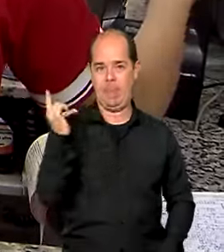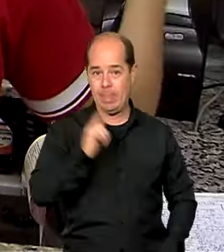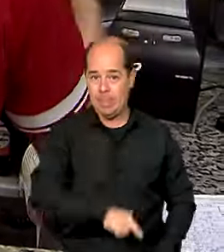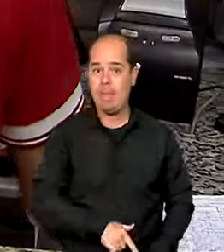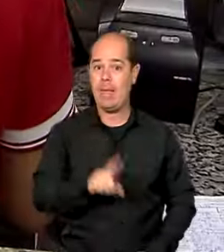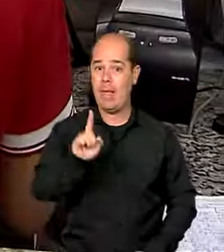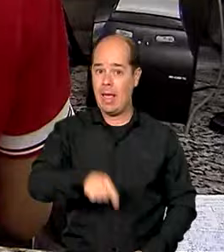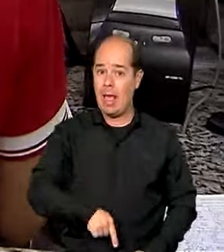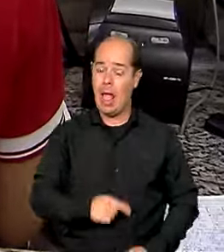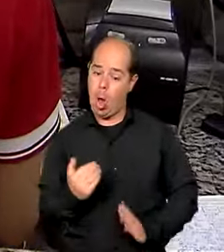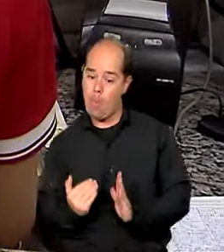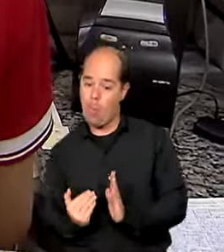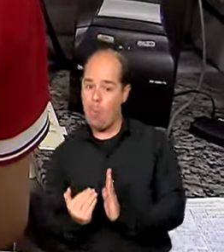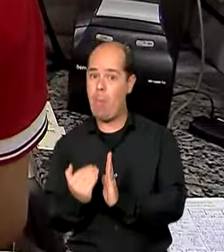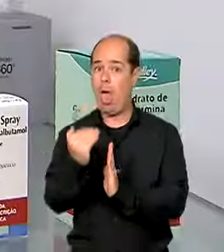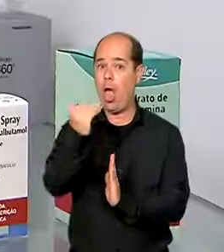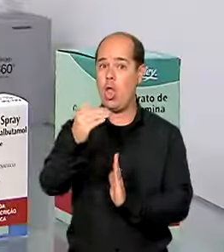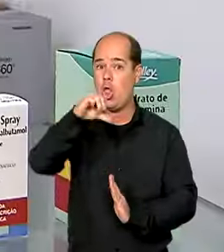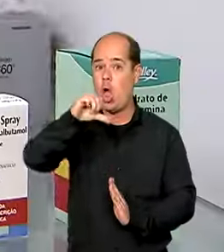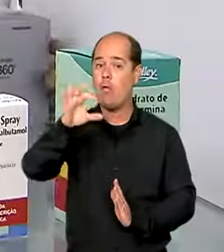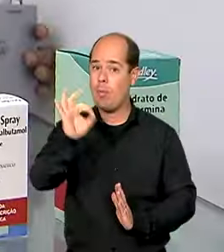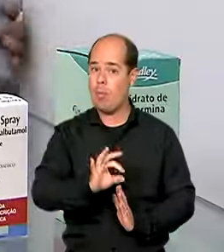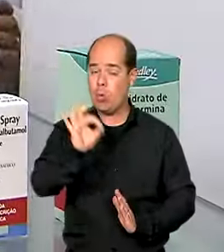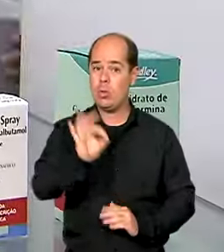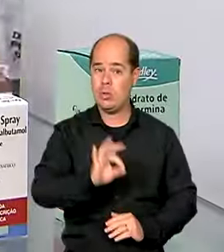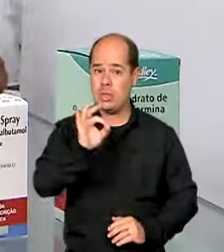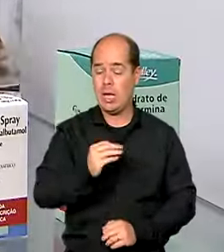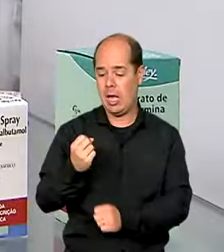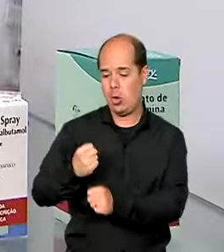ano passado. Quase 31 mil